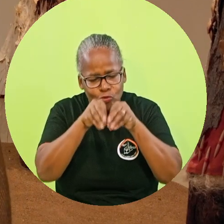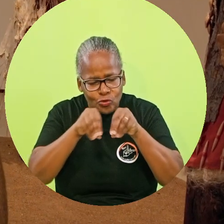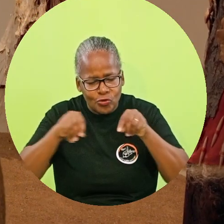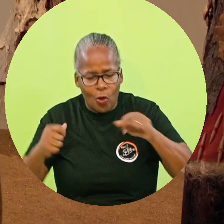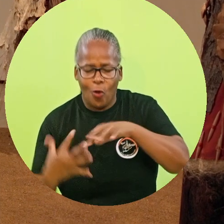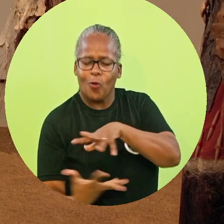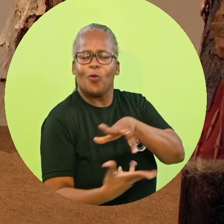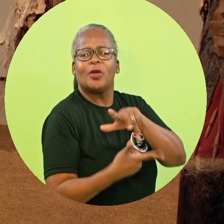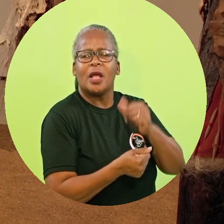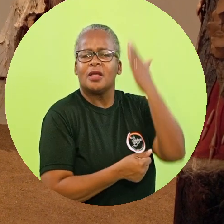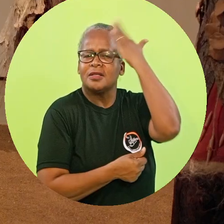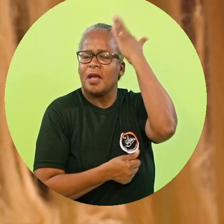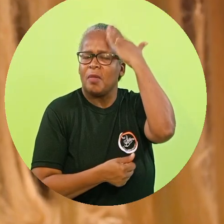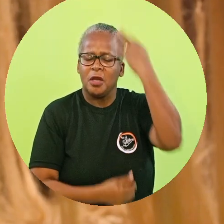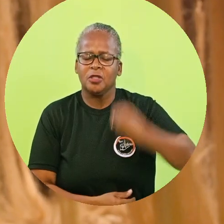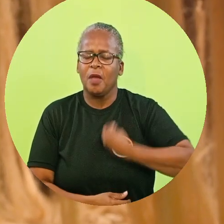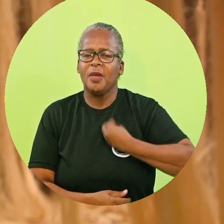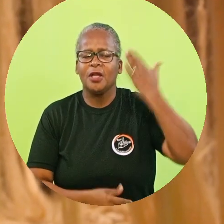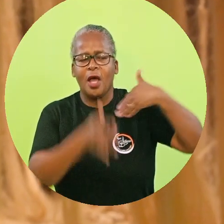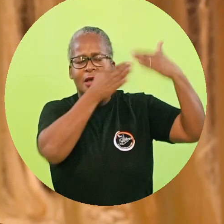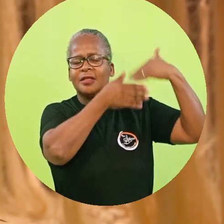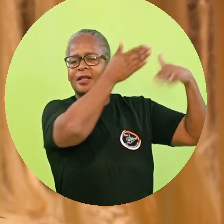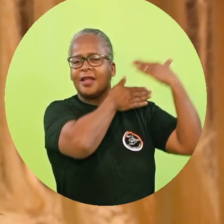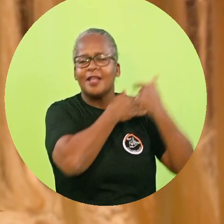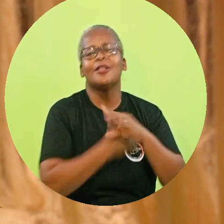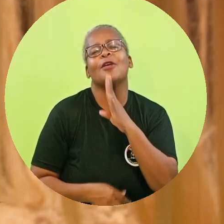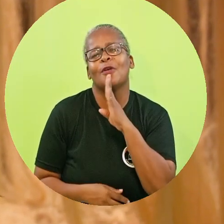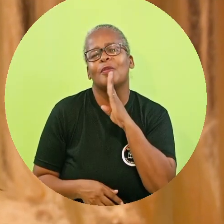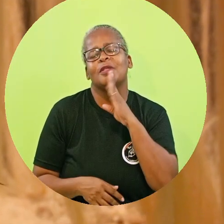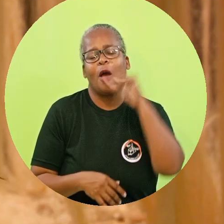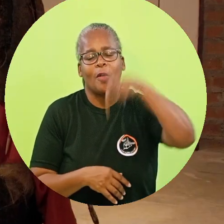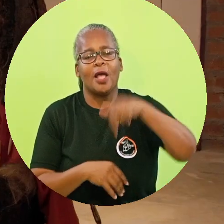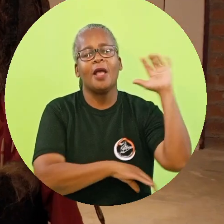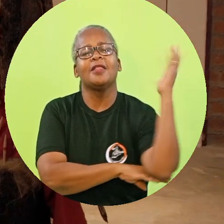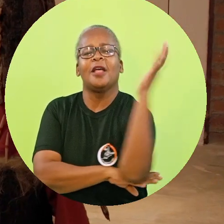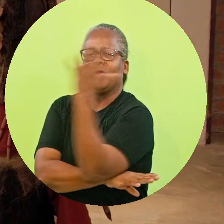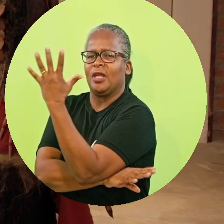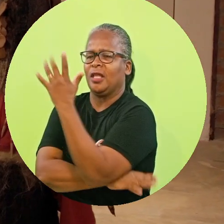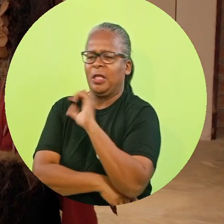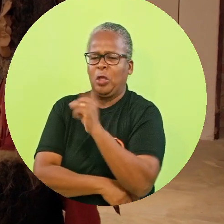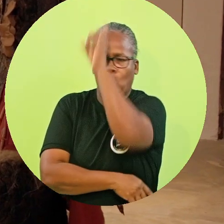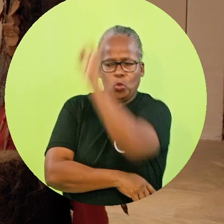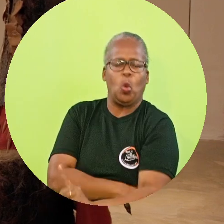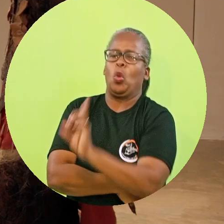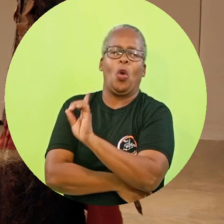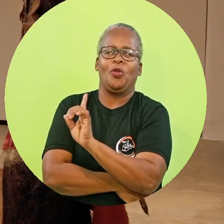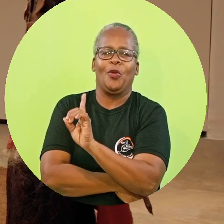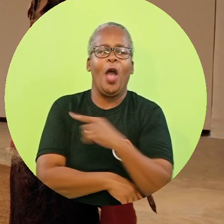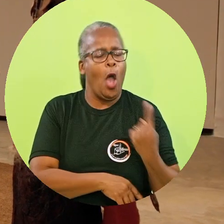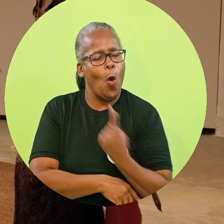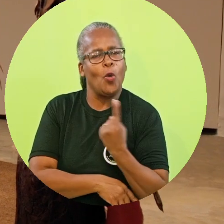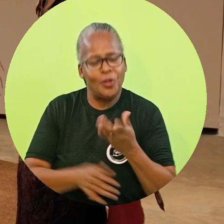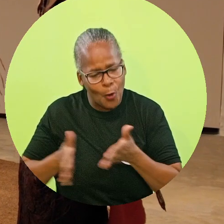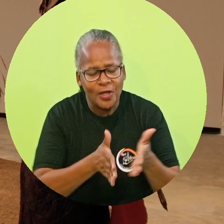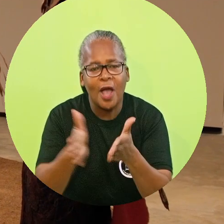é resgatar os saberes ancestrais e reconhecer-nos como parte da natureza, não como seus donos. É o único